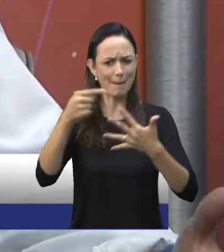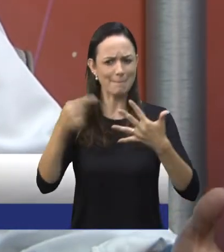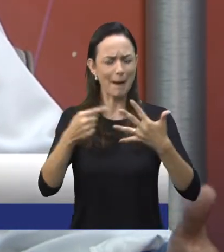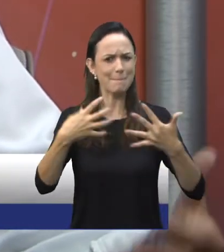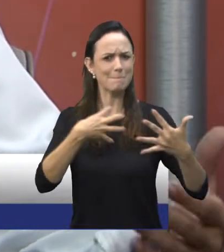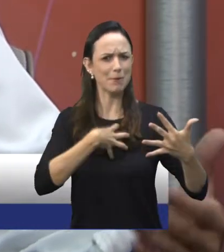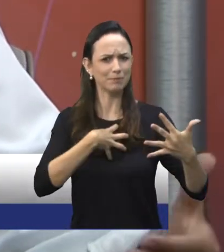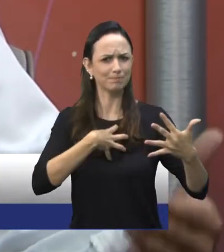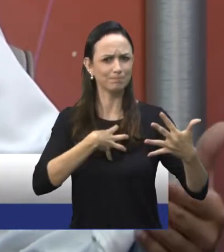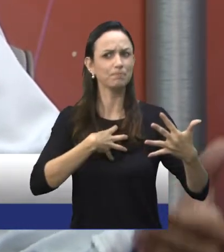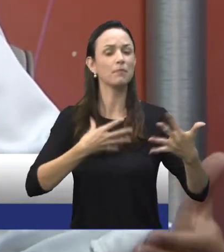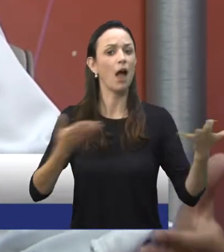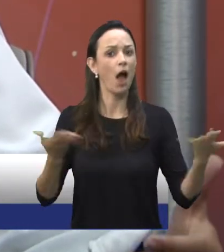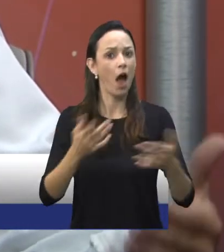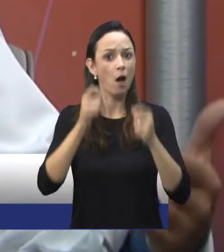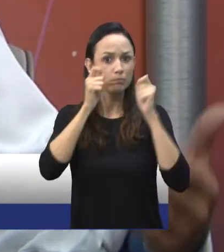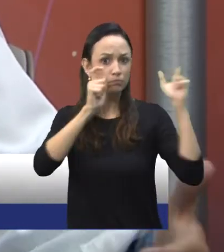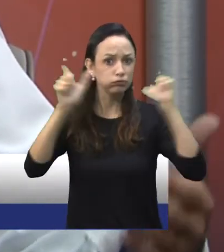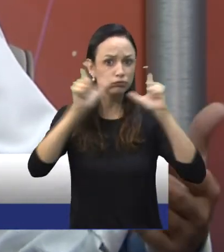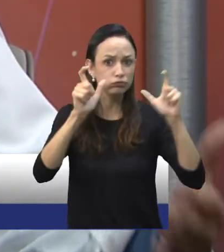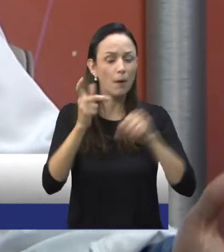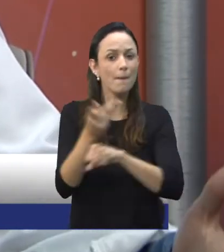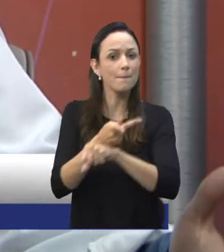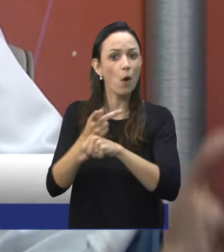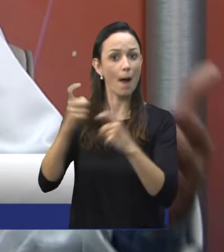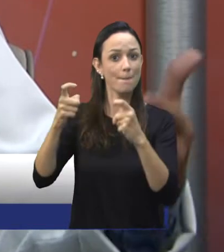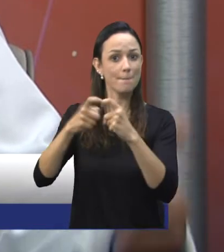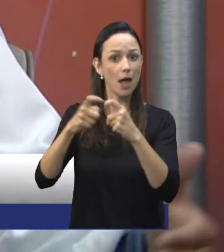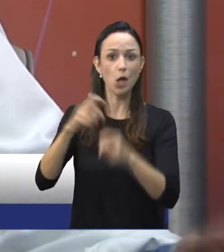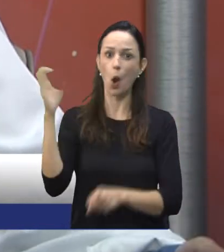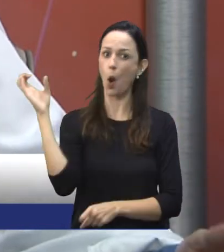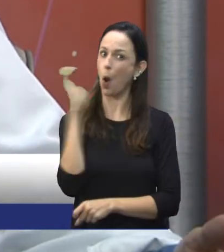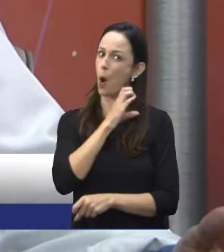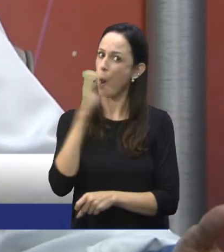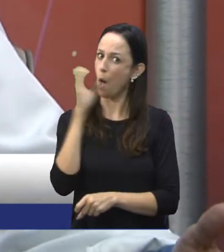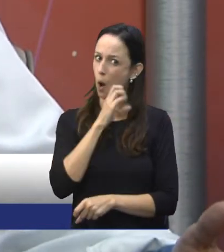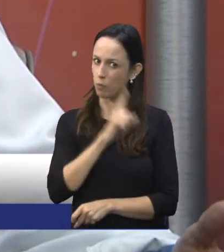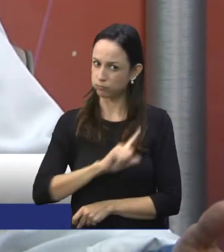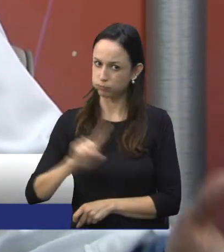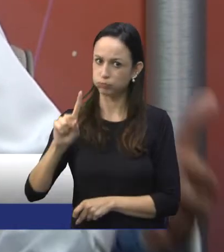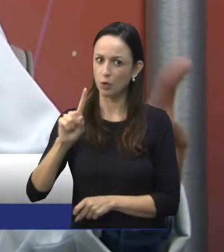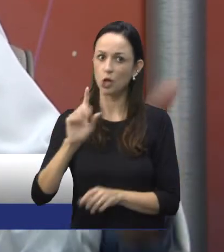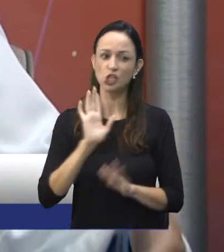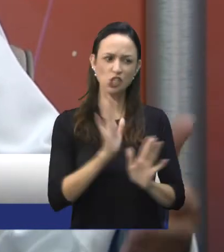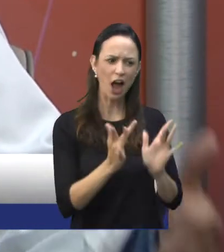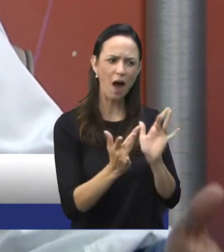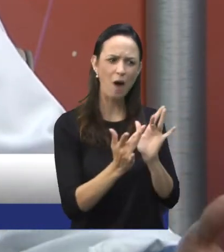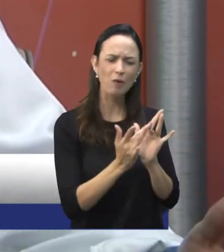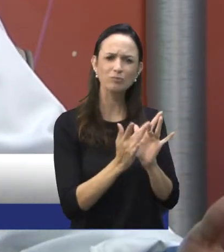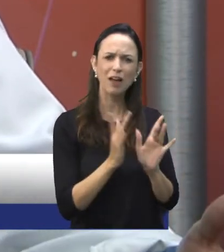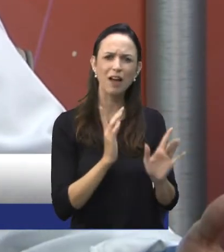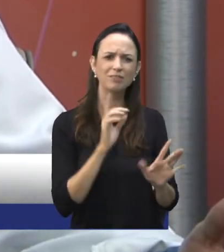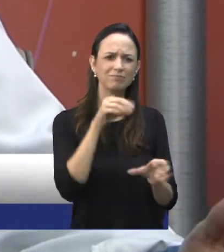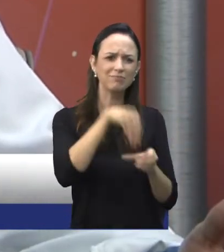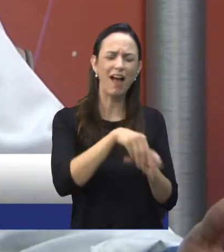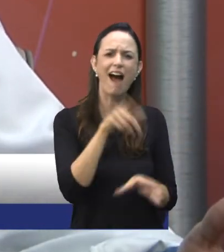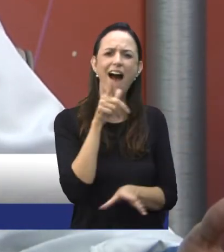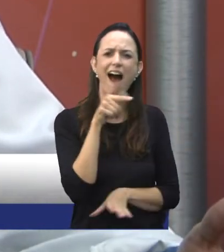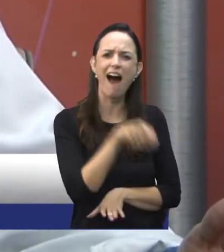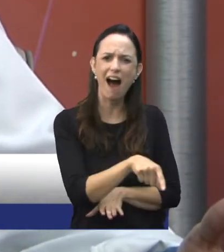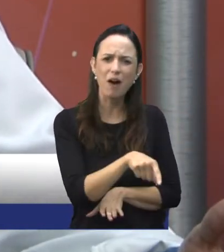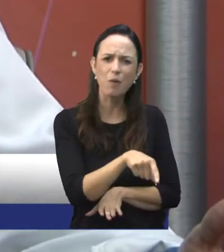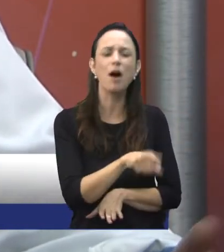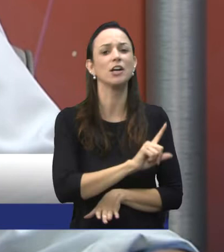deve procurar assistência médica imediata após o contato com a lama, se sentir qualquer um